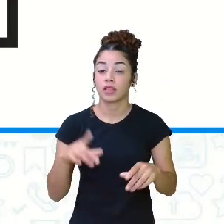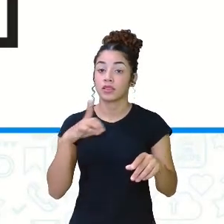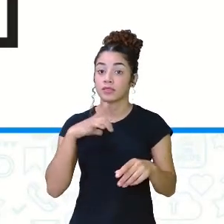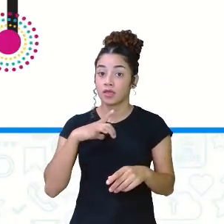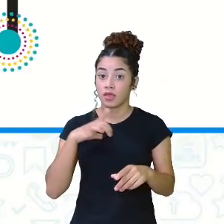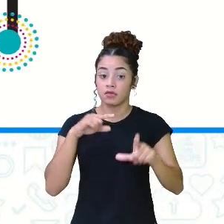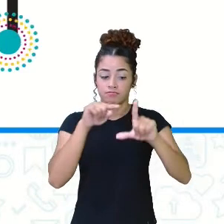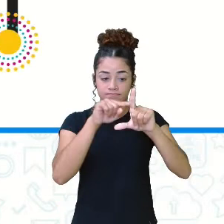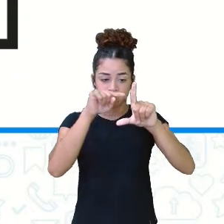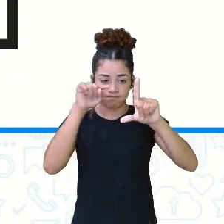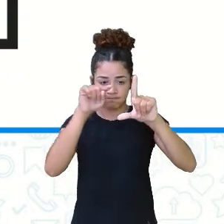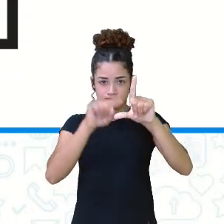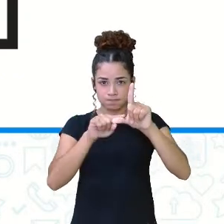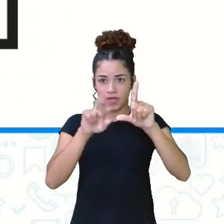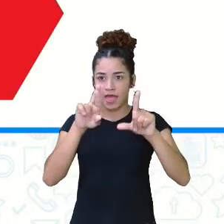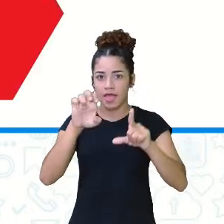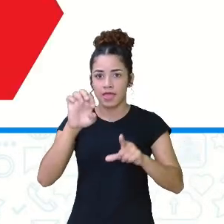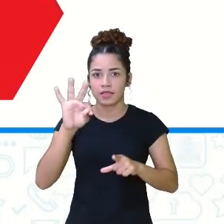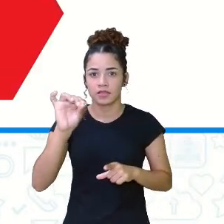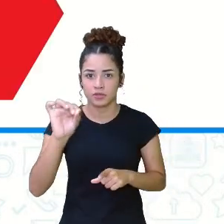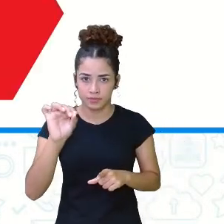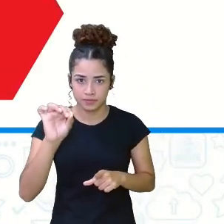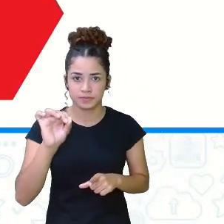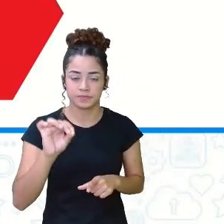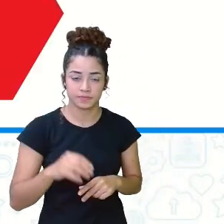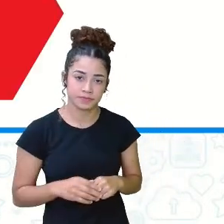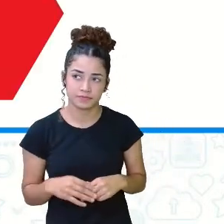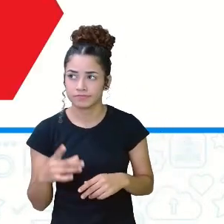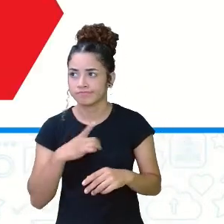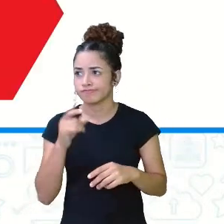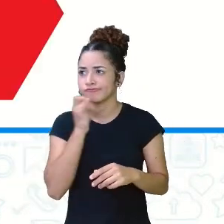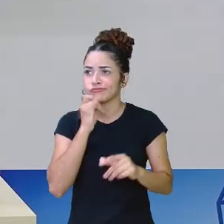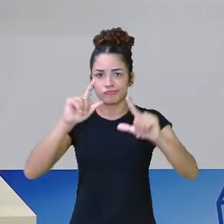encontra muito ângulo reto. Aqui, no caso dos